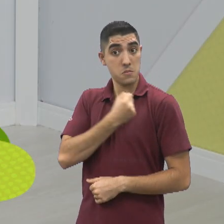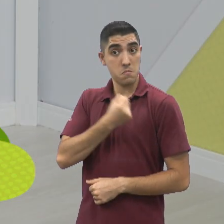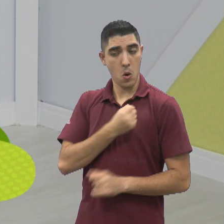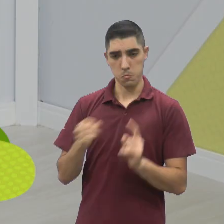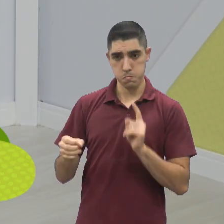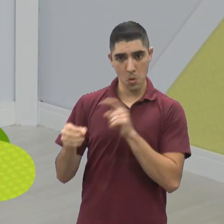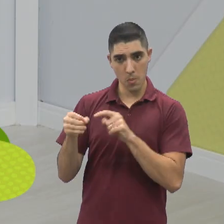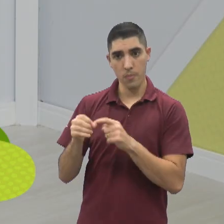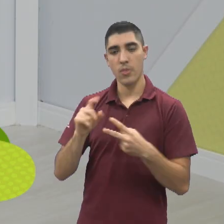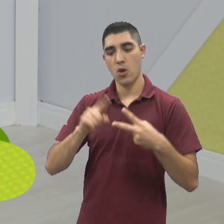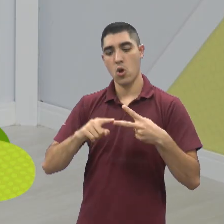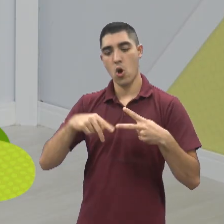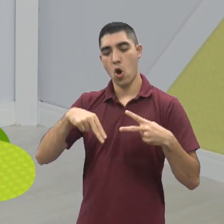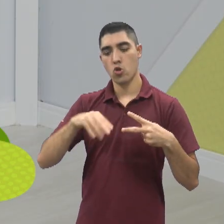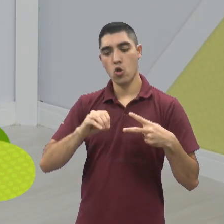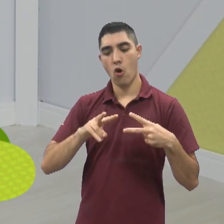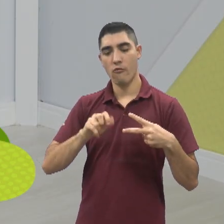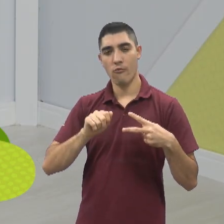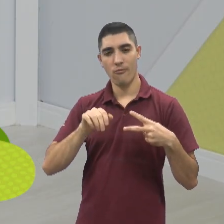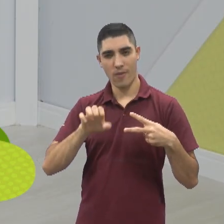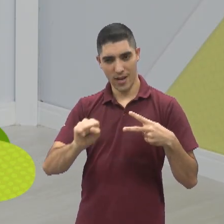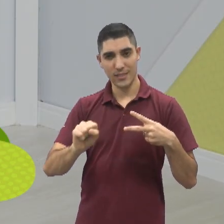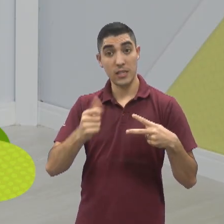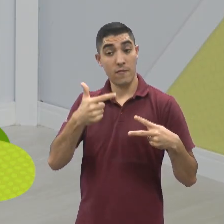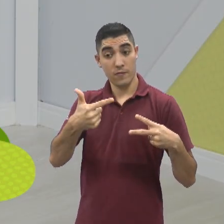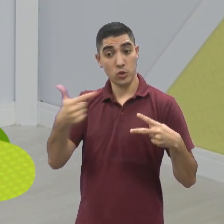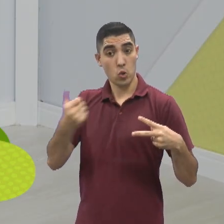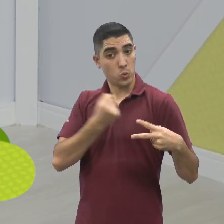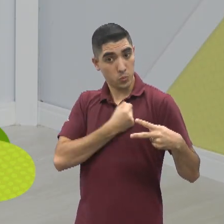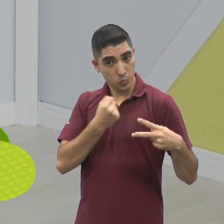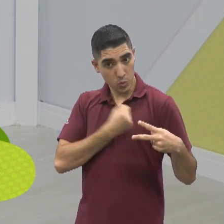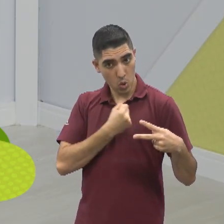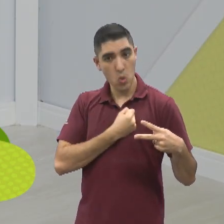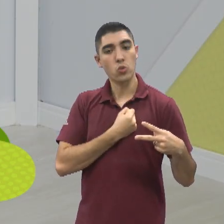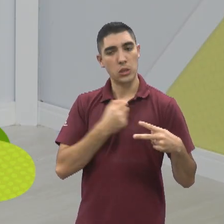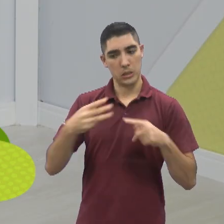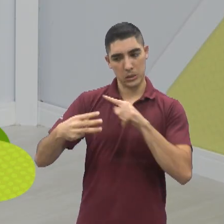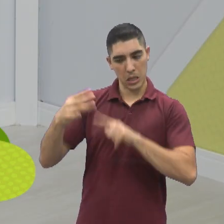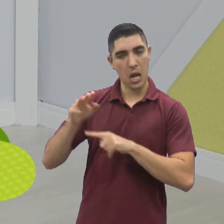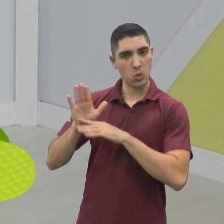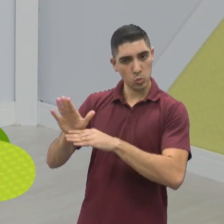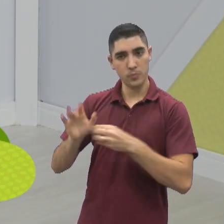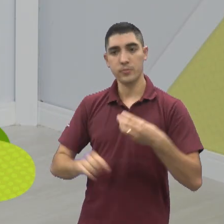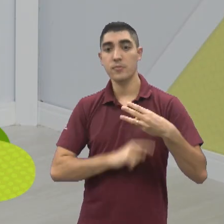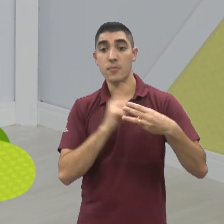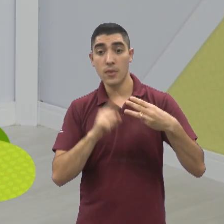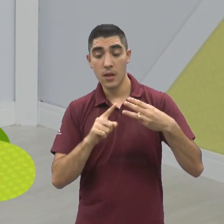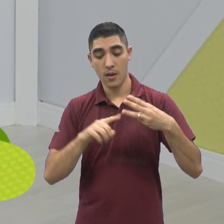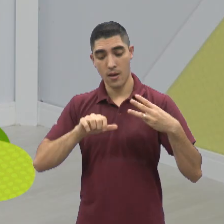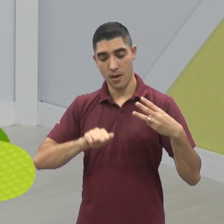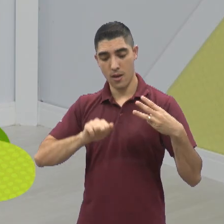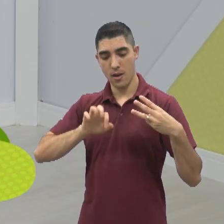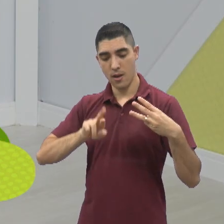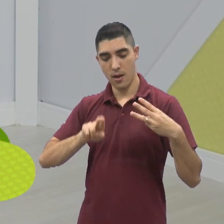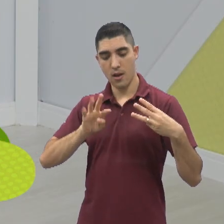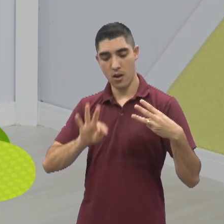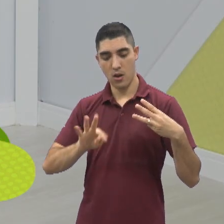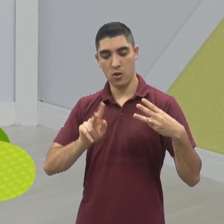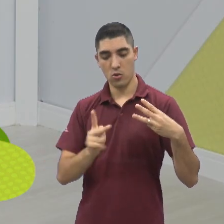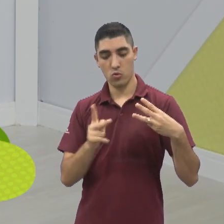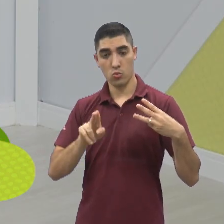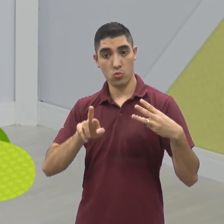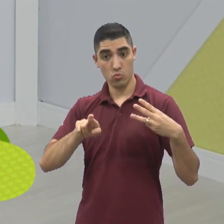seguido pelo Novaes. 22 pontos, 12 rebotes e 3 assistências, double-double para ele, além do Arthur Bernard, quis mostrar serviço, né, contra a